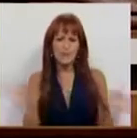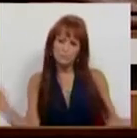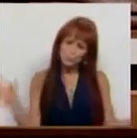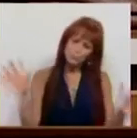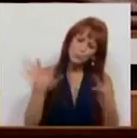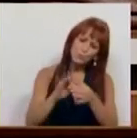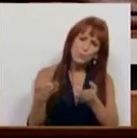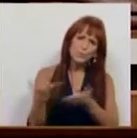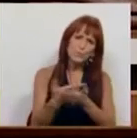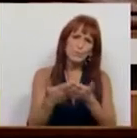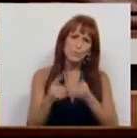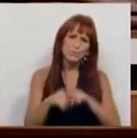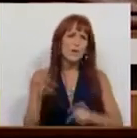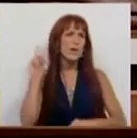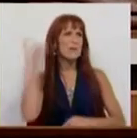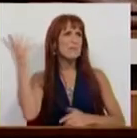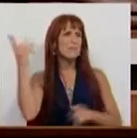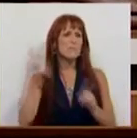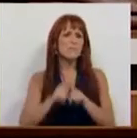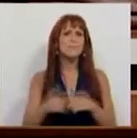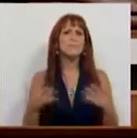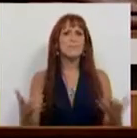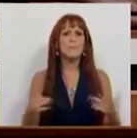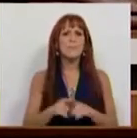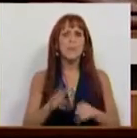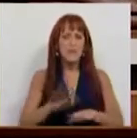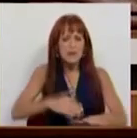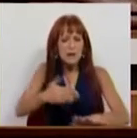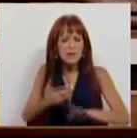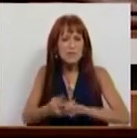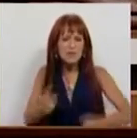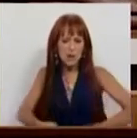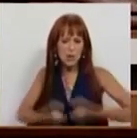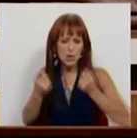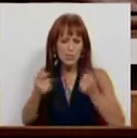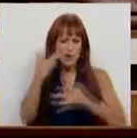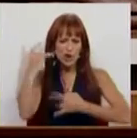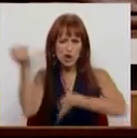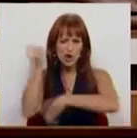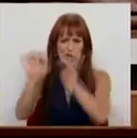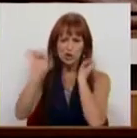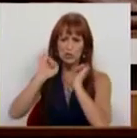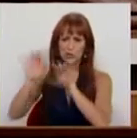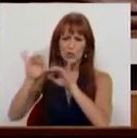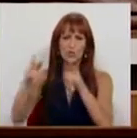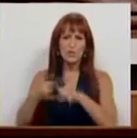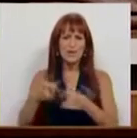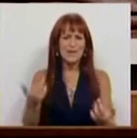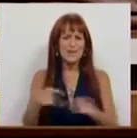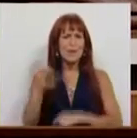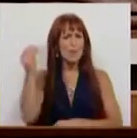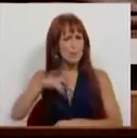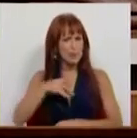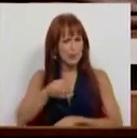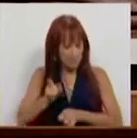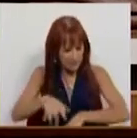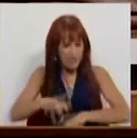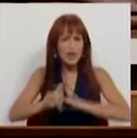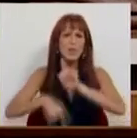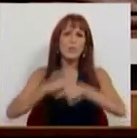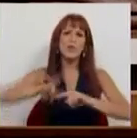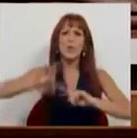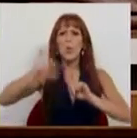combinação economicamente virtuosa de reforço do investimento e das exportações. Dizendo mesmo o Banco de Portugal que depois